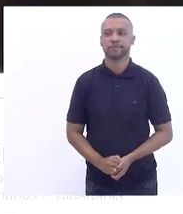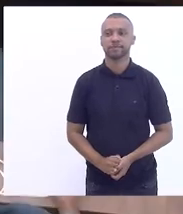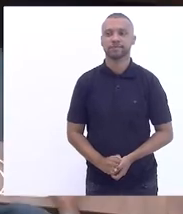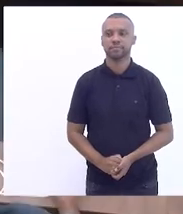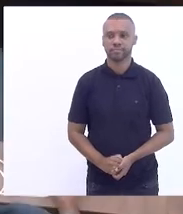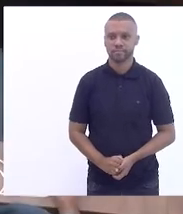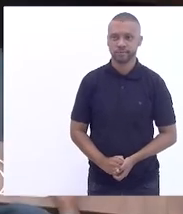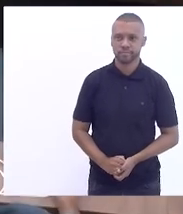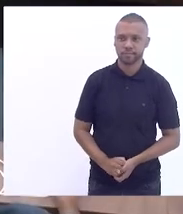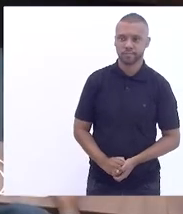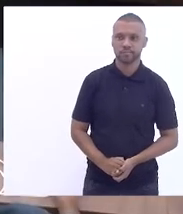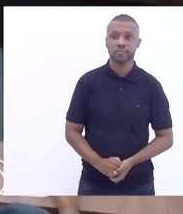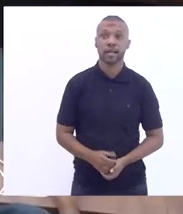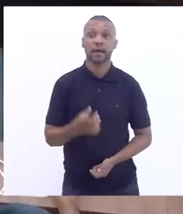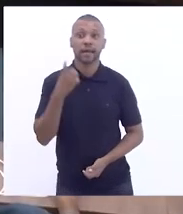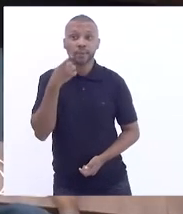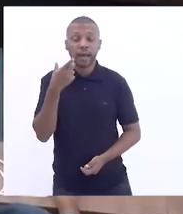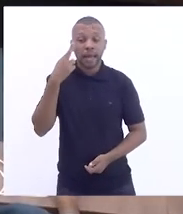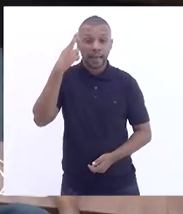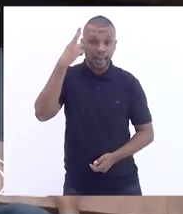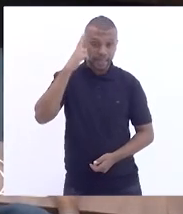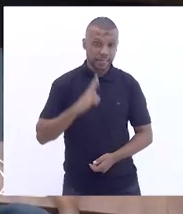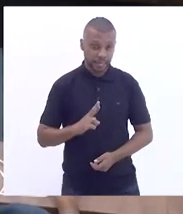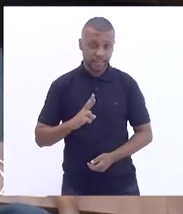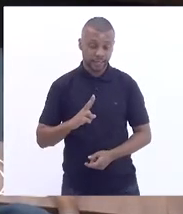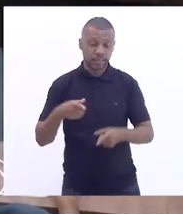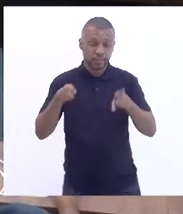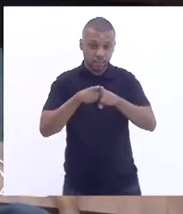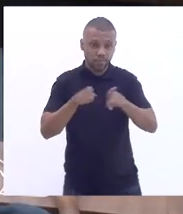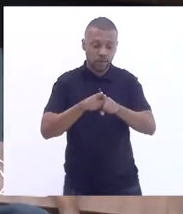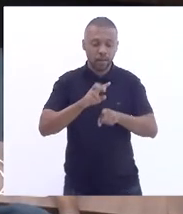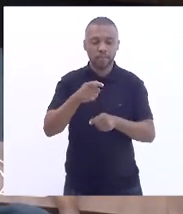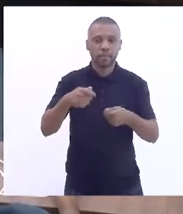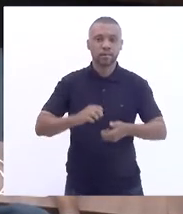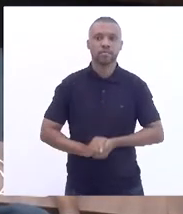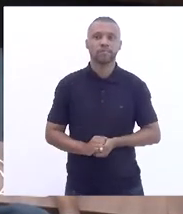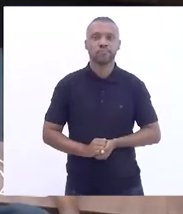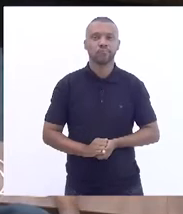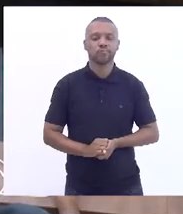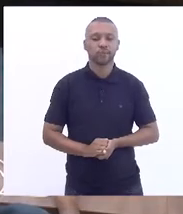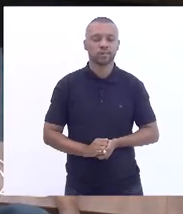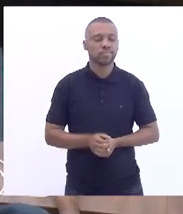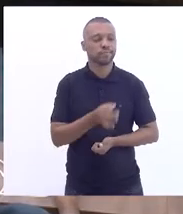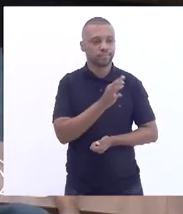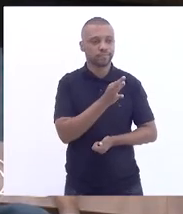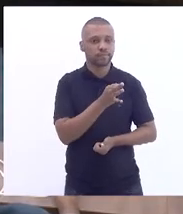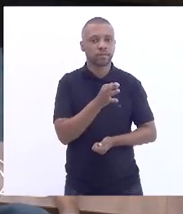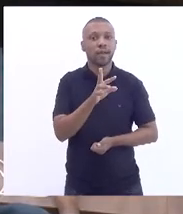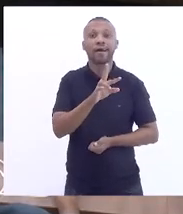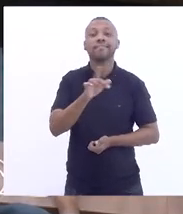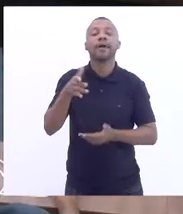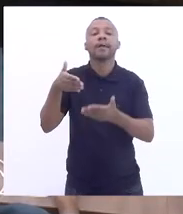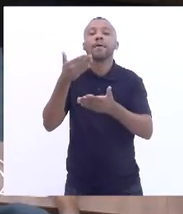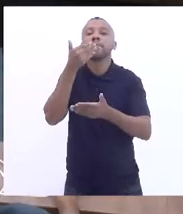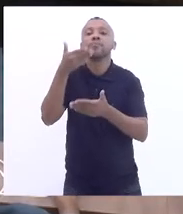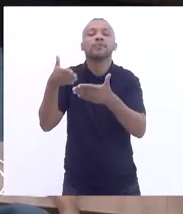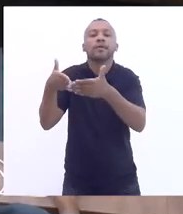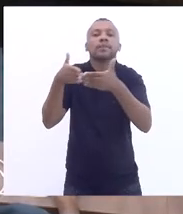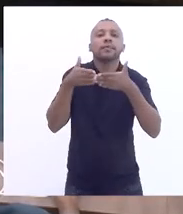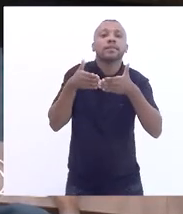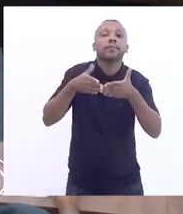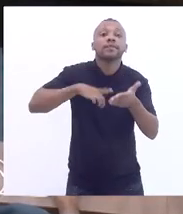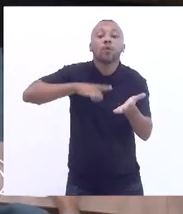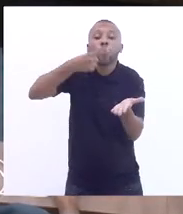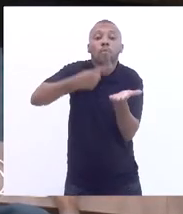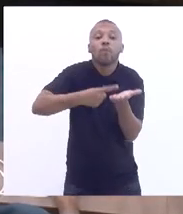E assim a deputada Renata Souza também isso a deputada Renata Souza e vai se ausentar agora que já tem